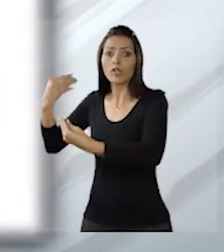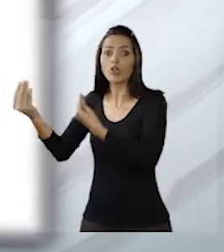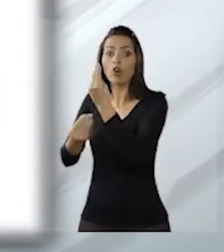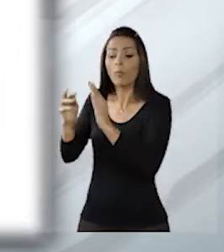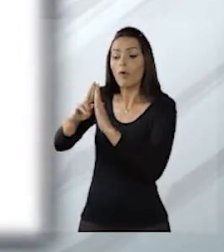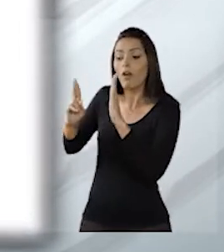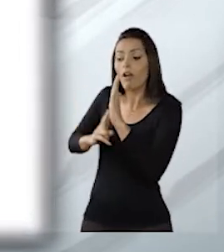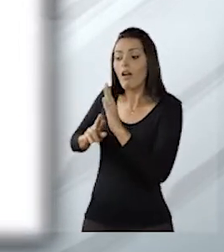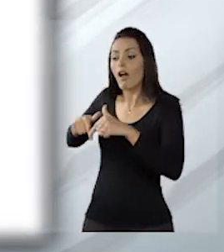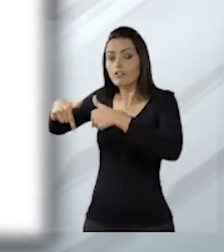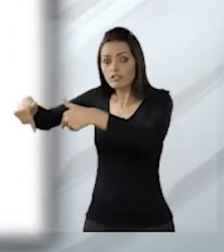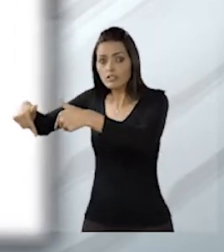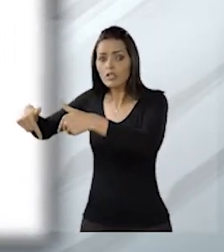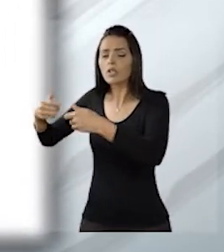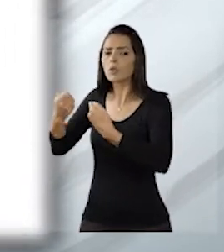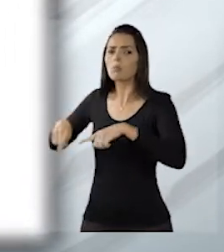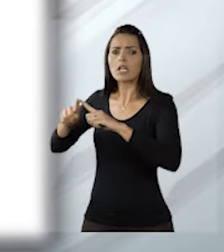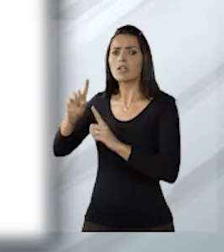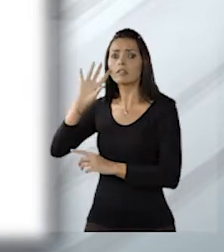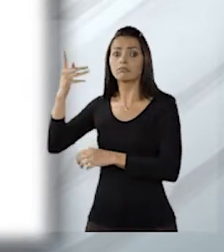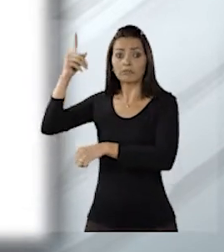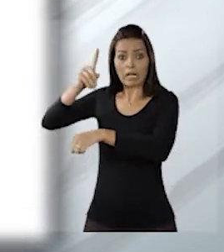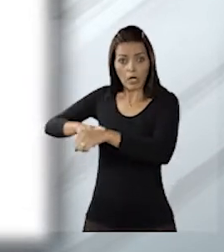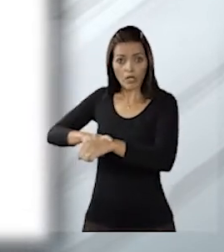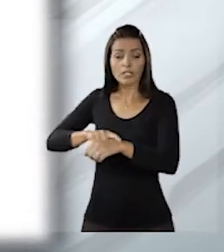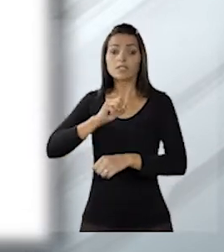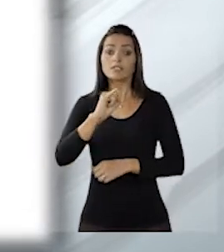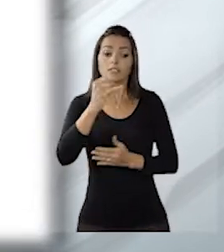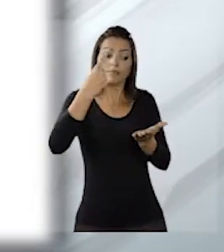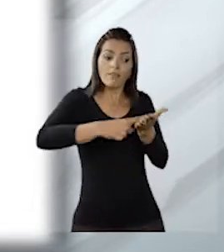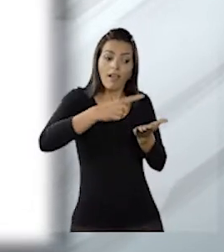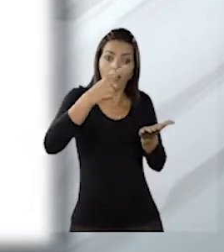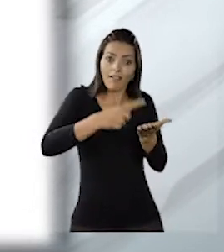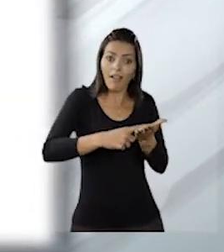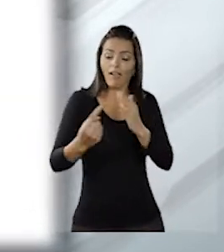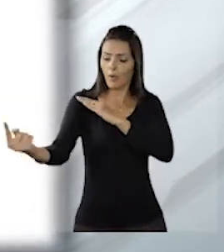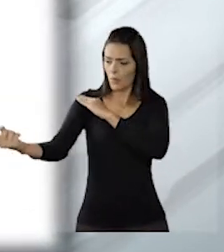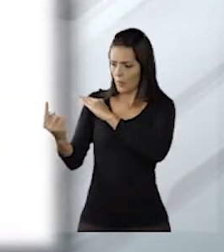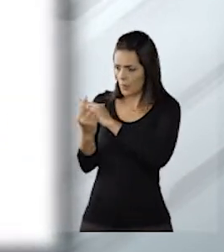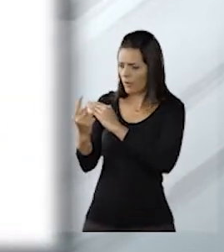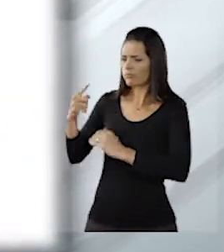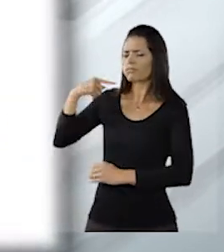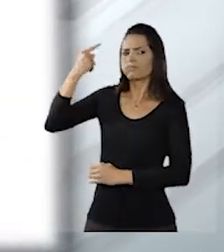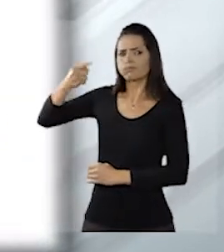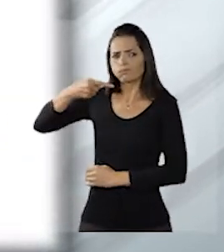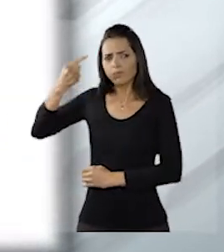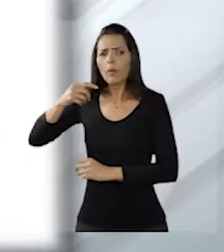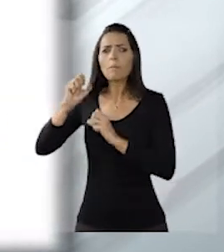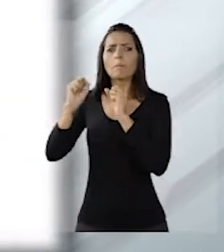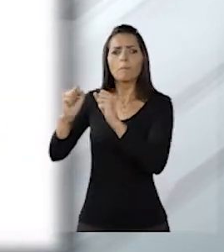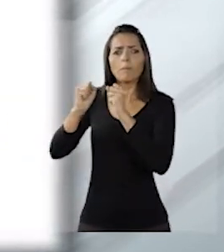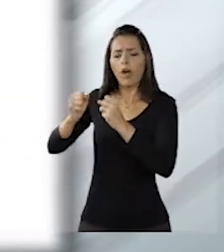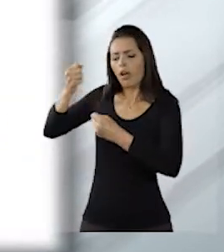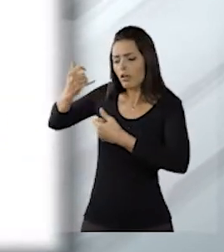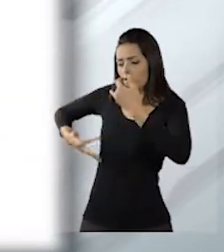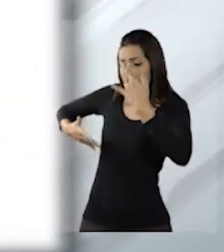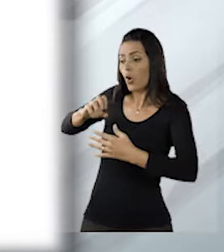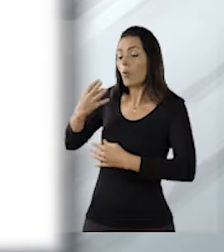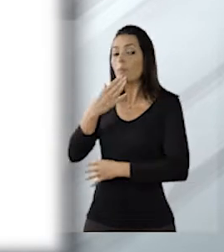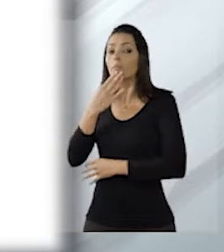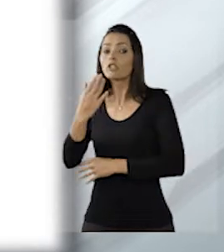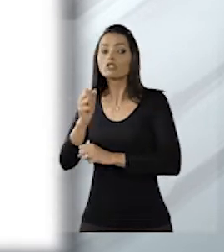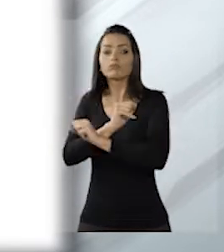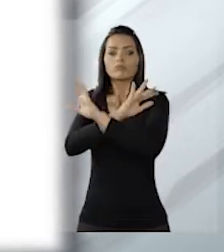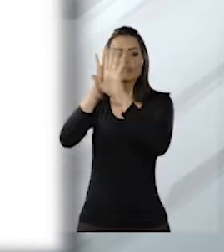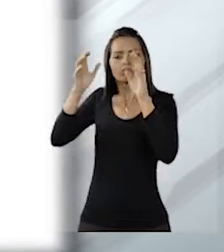serviços e procedimentos, tendo caráter não conclusivo. Já na audiência agendada, advogados e advogadas podem